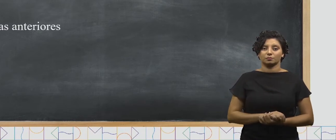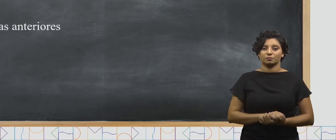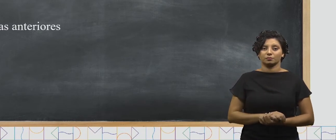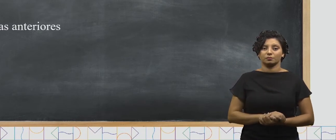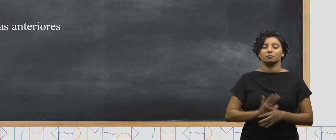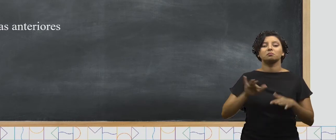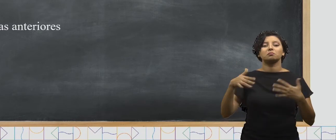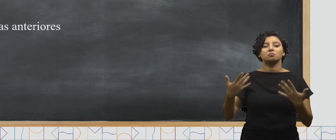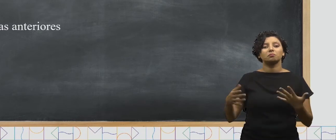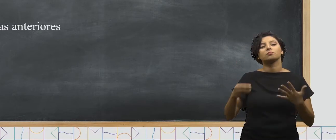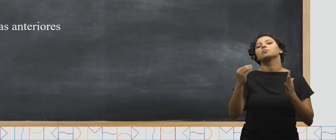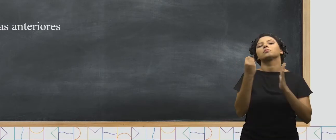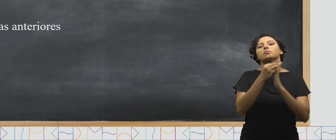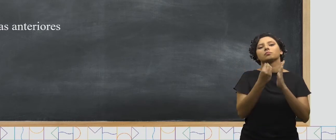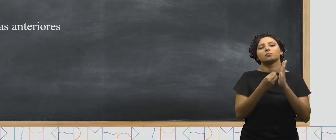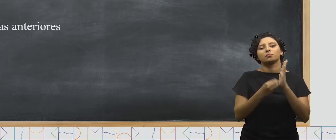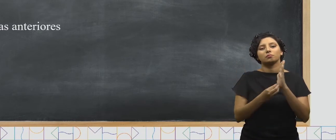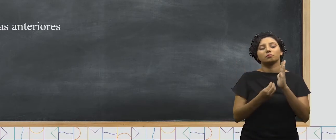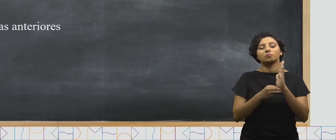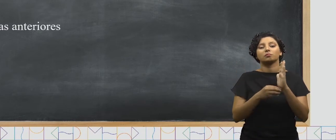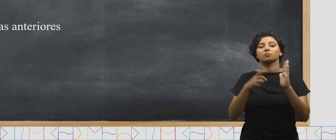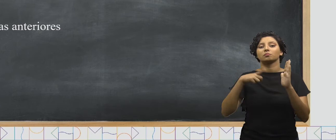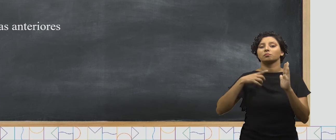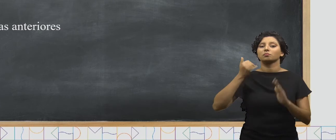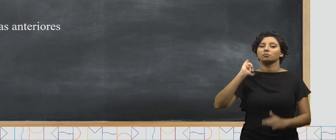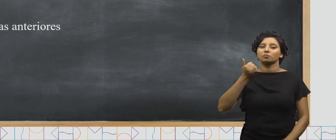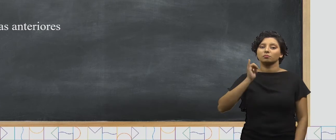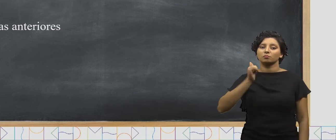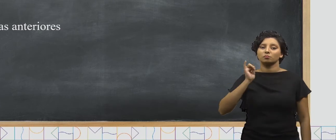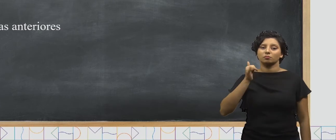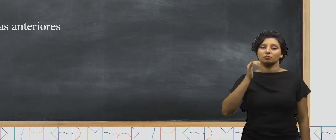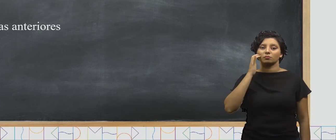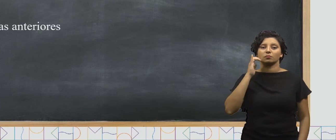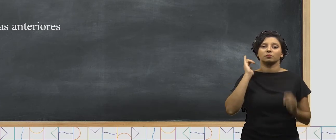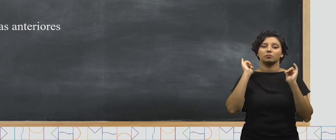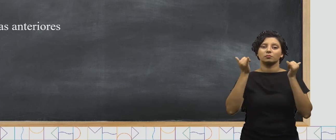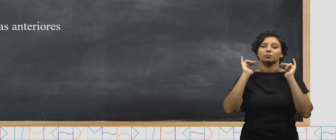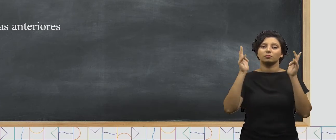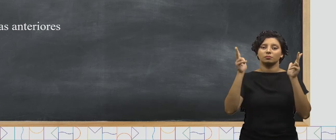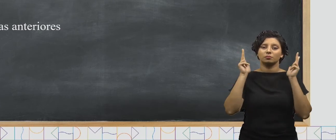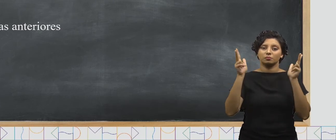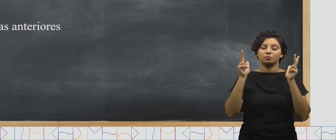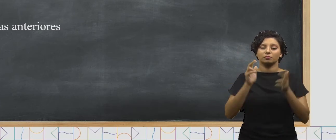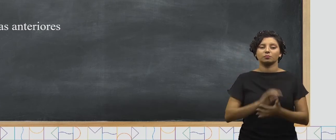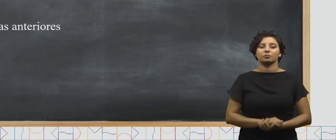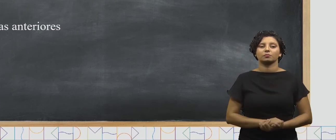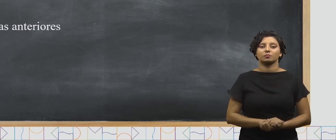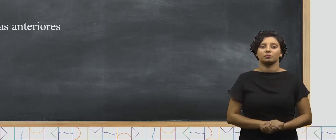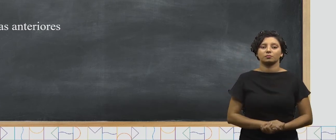correta? Quais elementos fazem parte de uma narrativa de aventura?